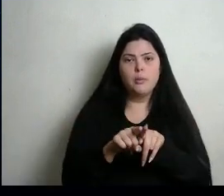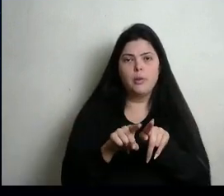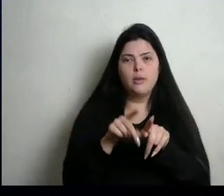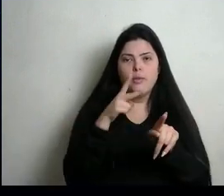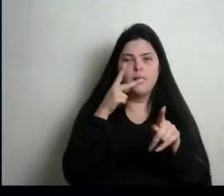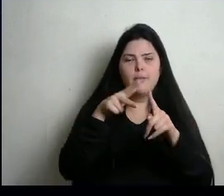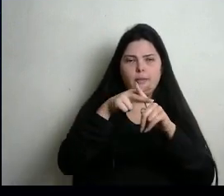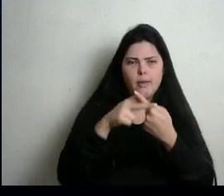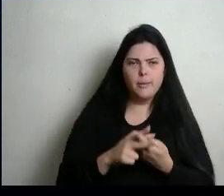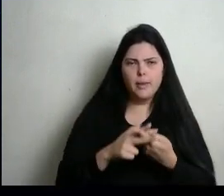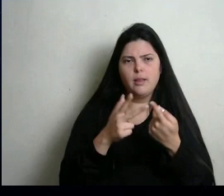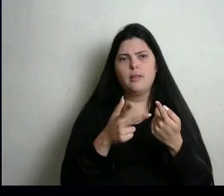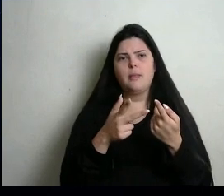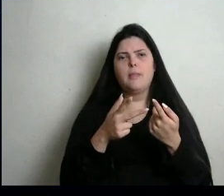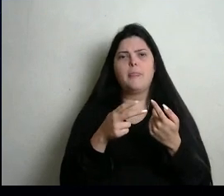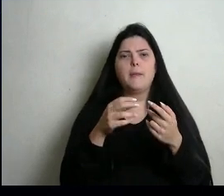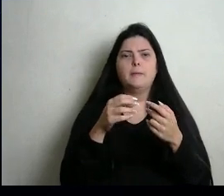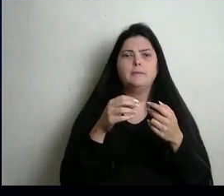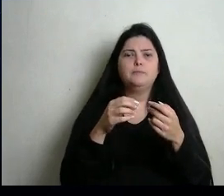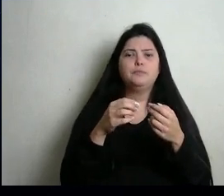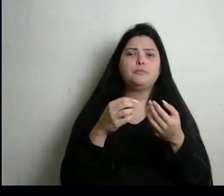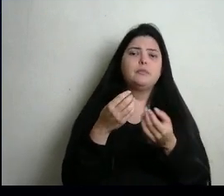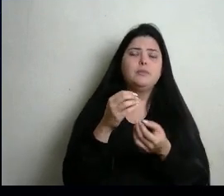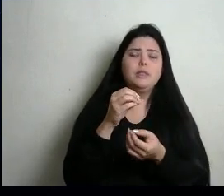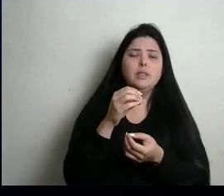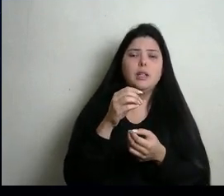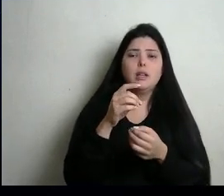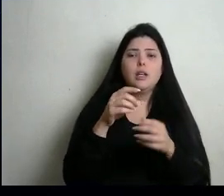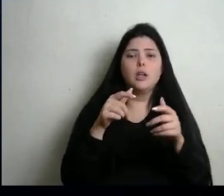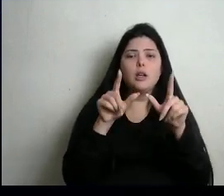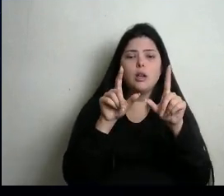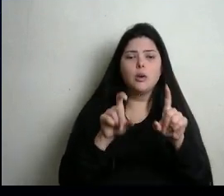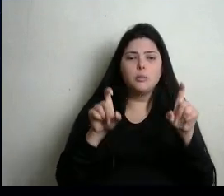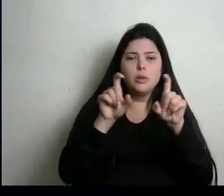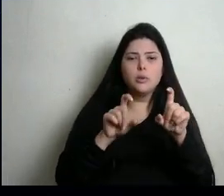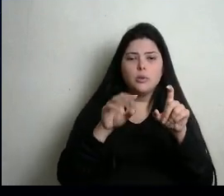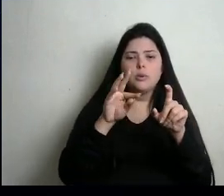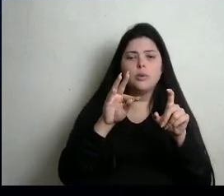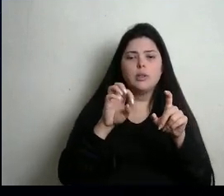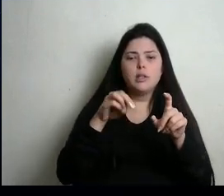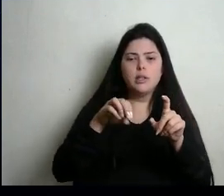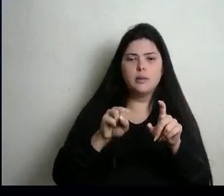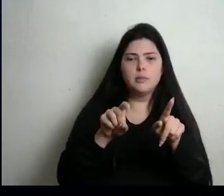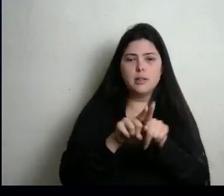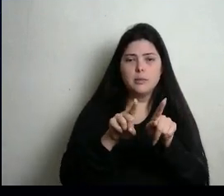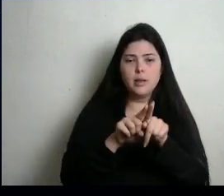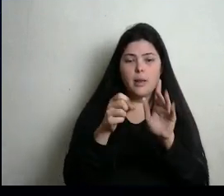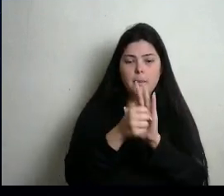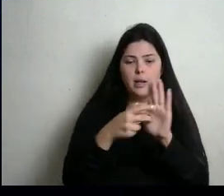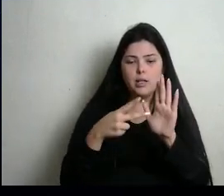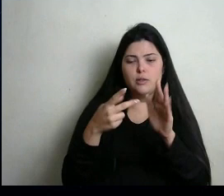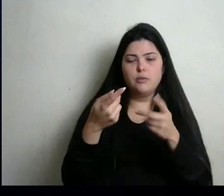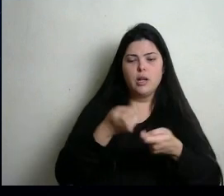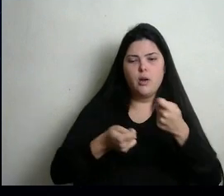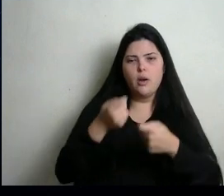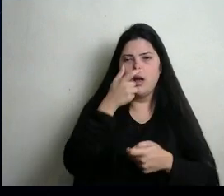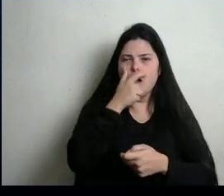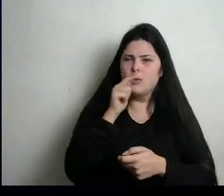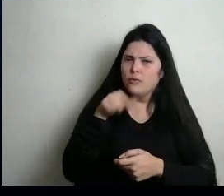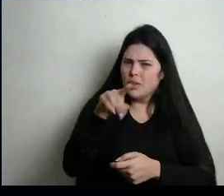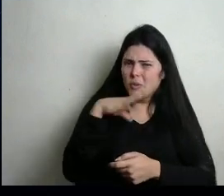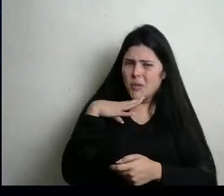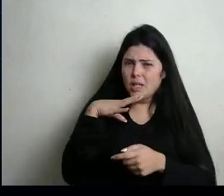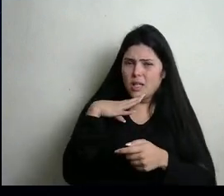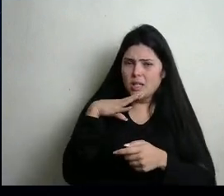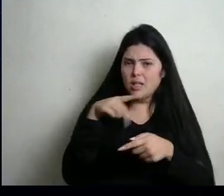ferramentas do Office, de desktop, Teams, etc. E aplicativos de negócio, que eu acredito que muitos de vocês conheçam também,